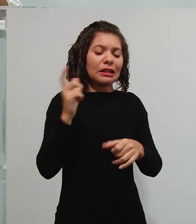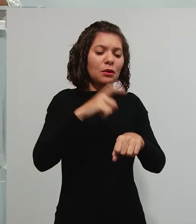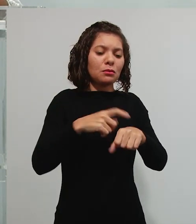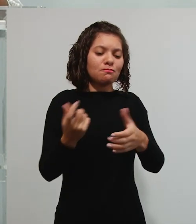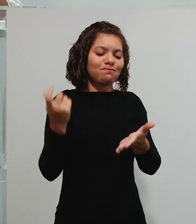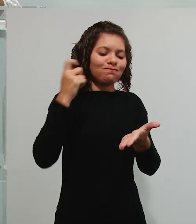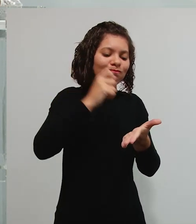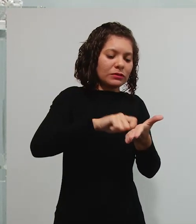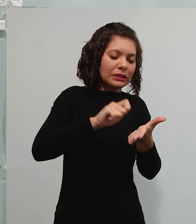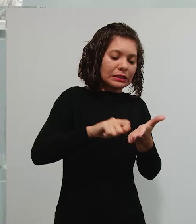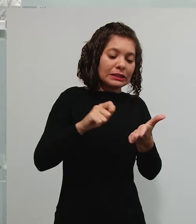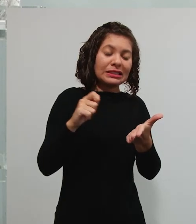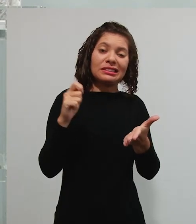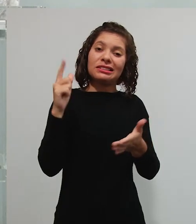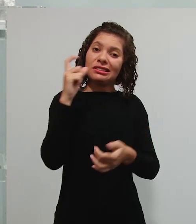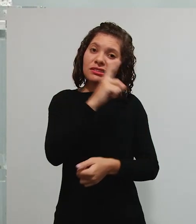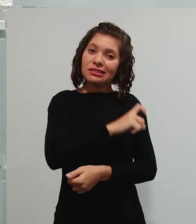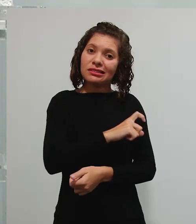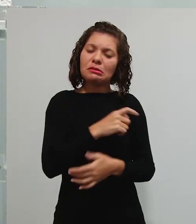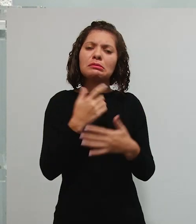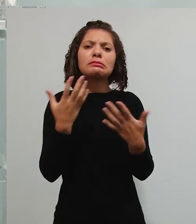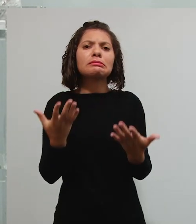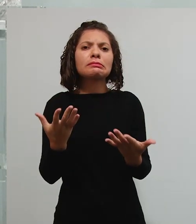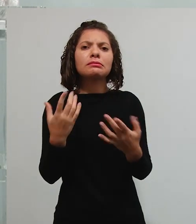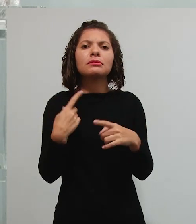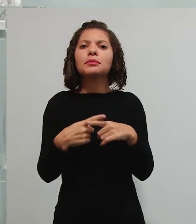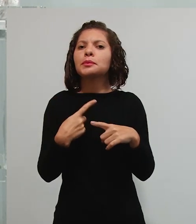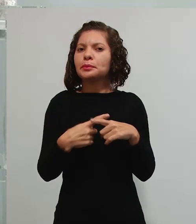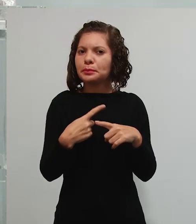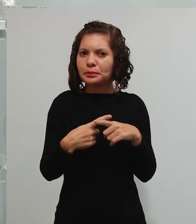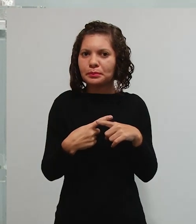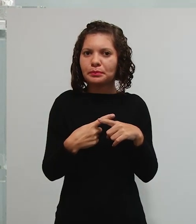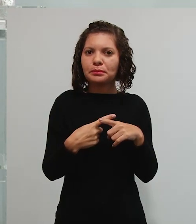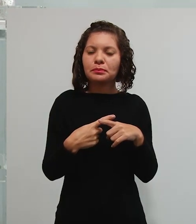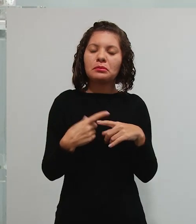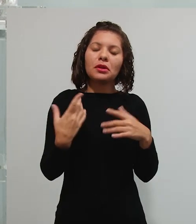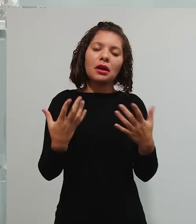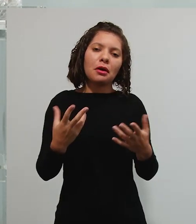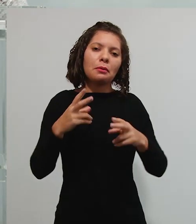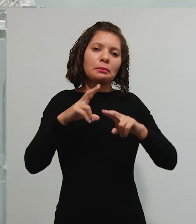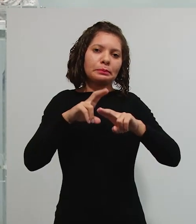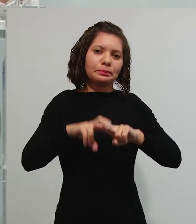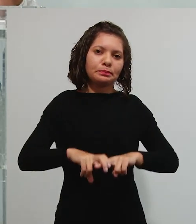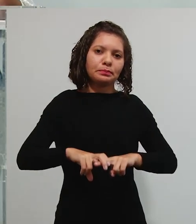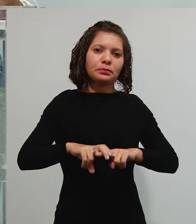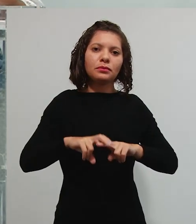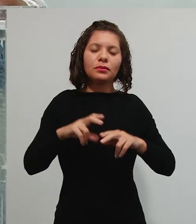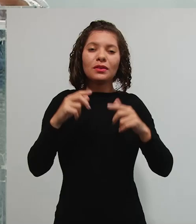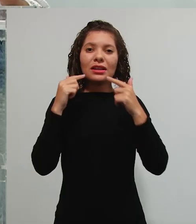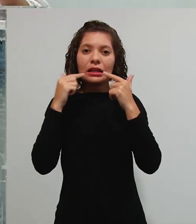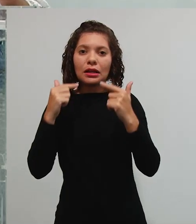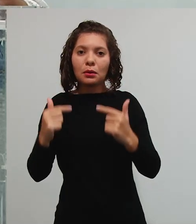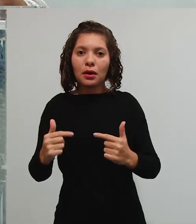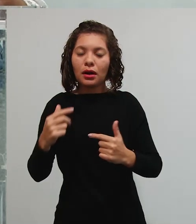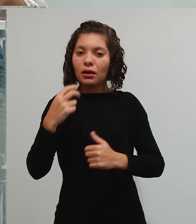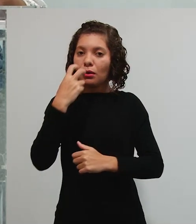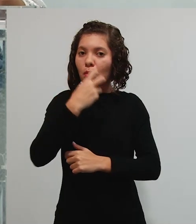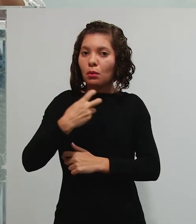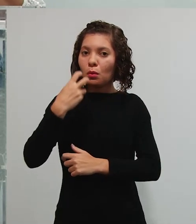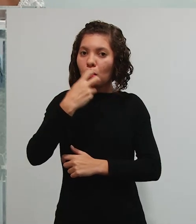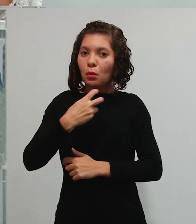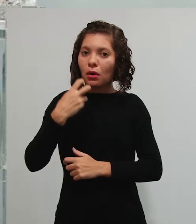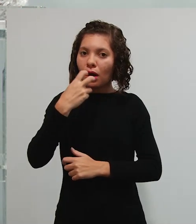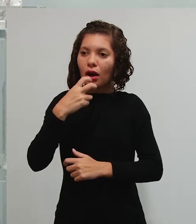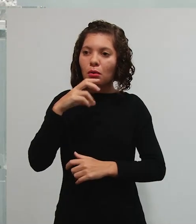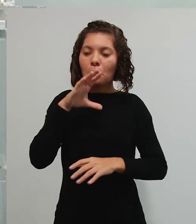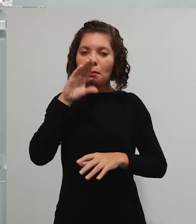este assunto. E por que que isso acontece? Justamente porque a linguagem oral, ela